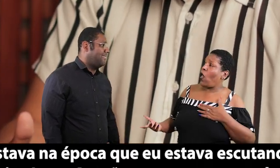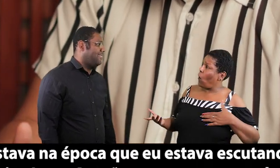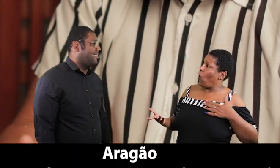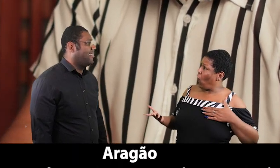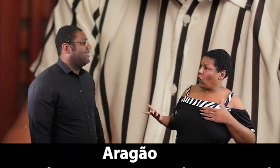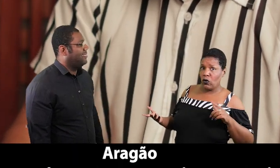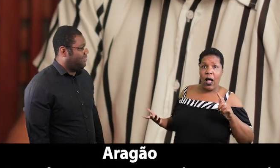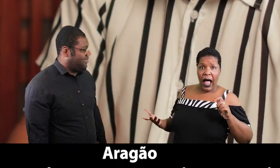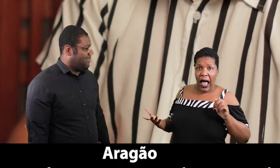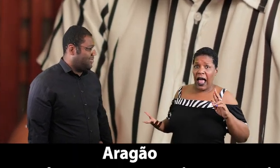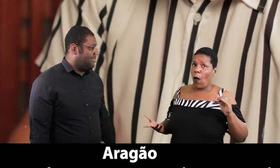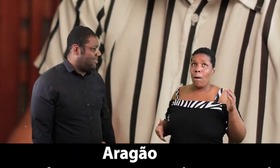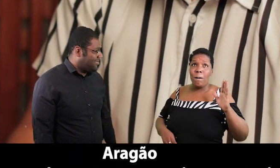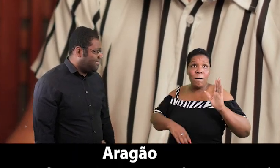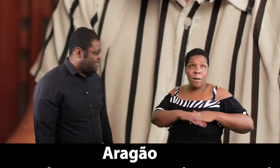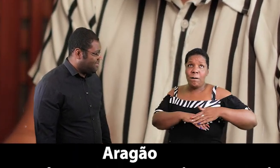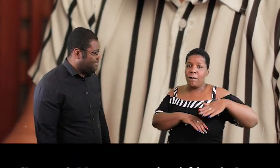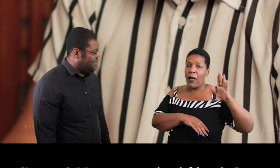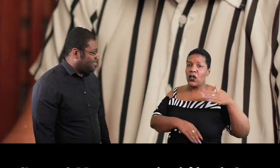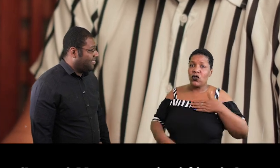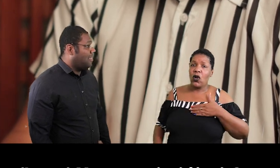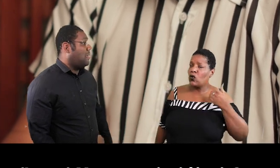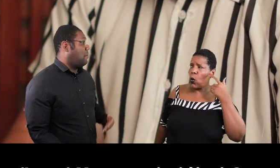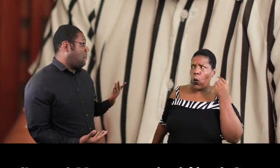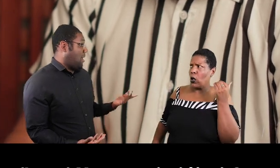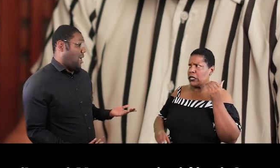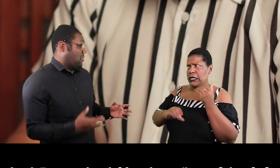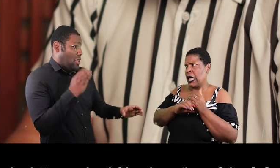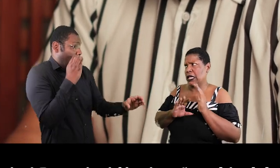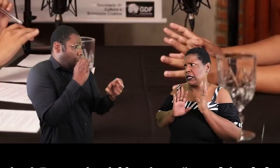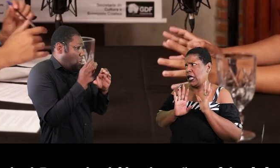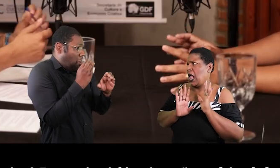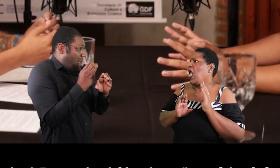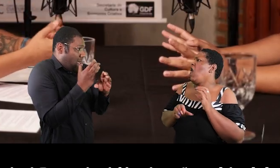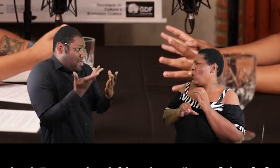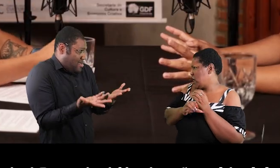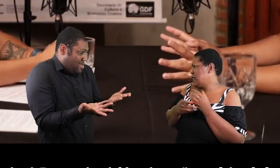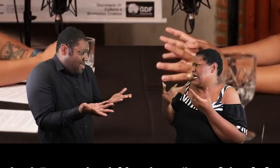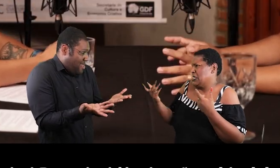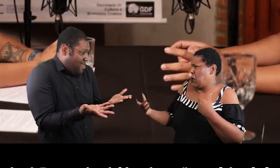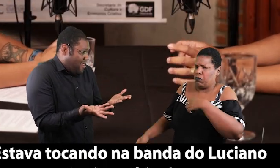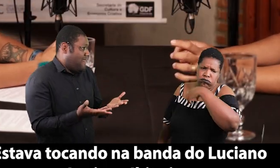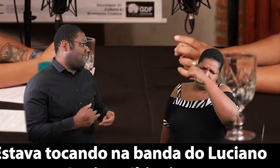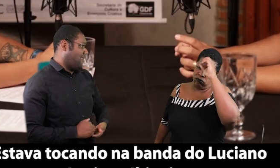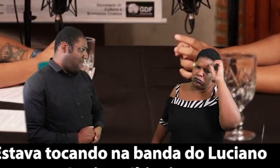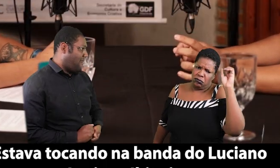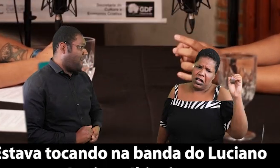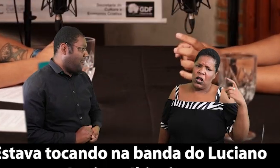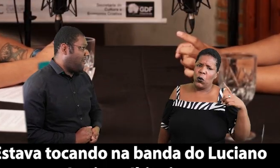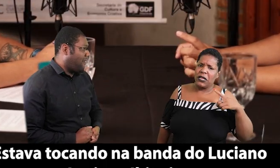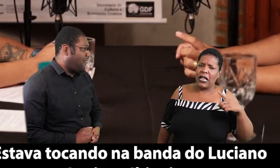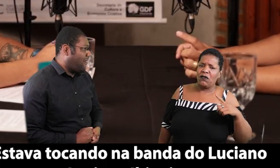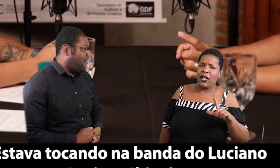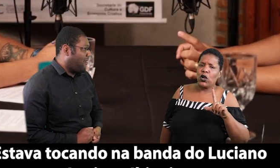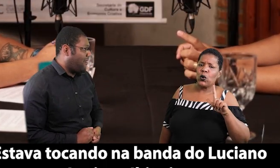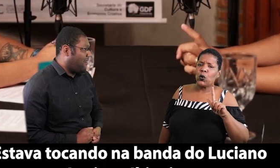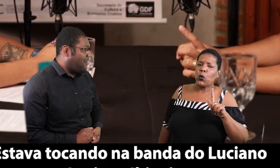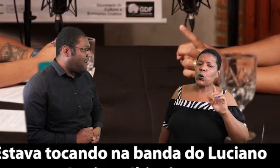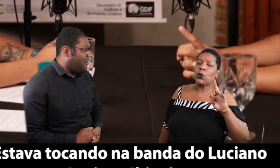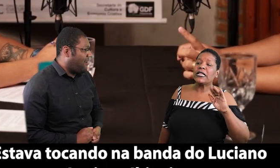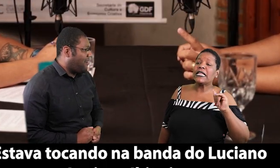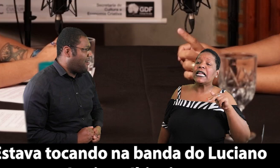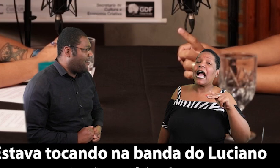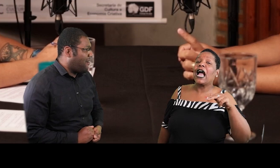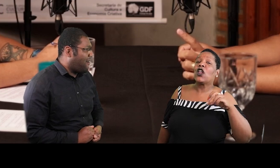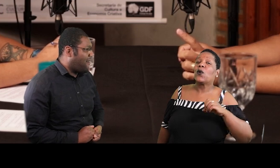eu gosto do Aragão, acho que é o cara que eu mais gosto, assim. Mas por coincidência. Por coincidência, não sabia dele. Eu tava tocando na banda do Luciano